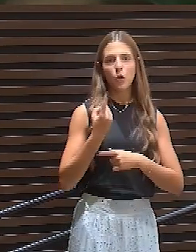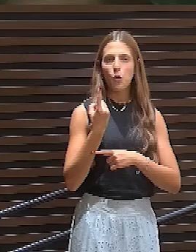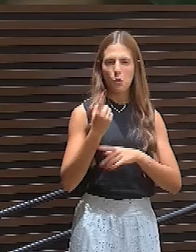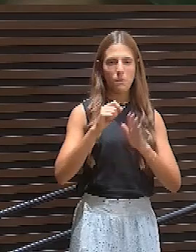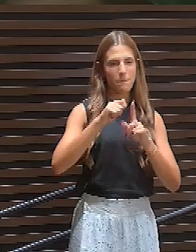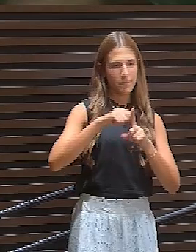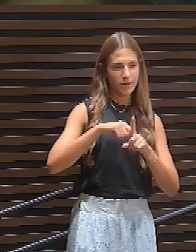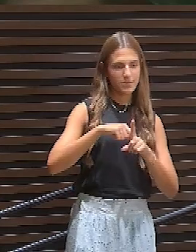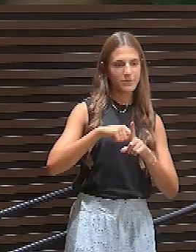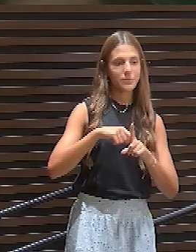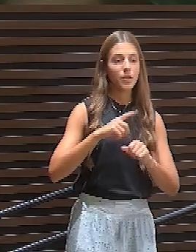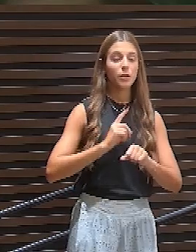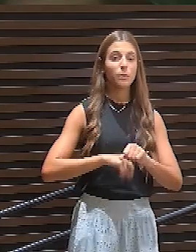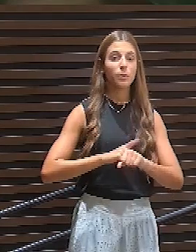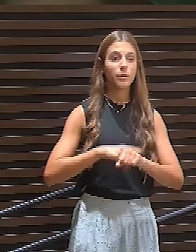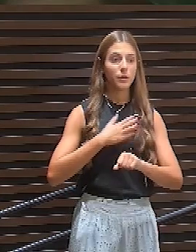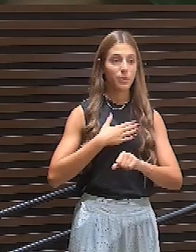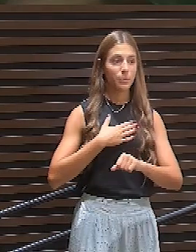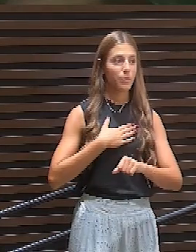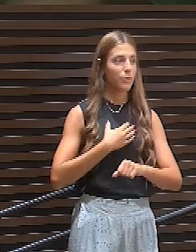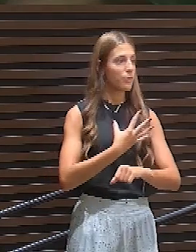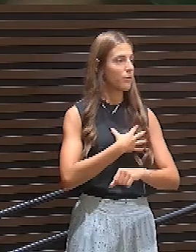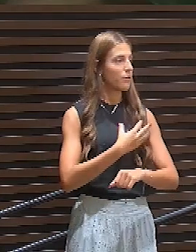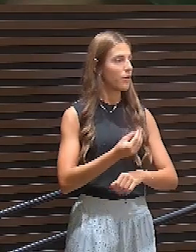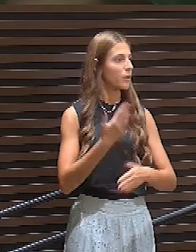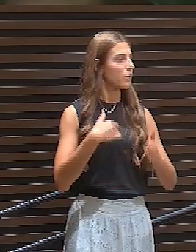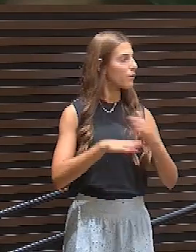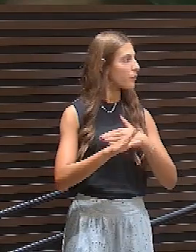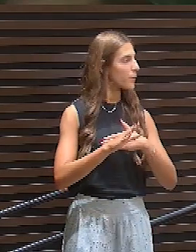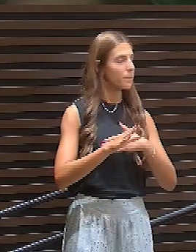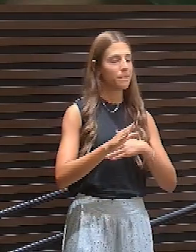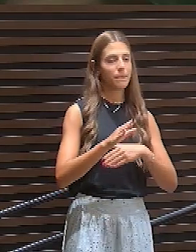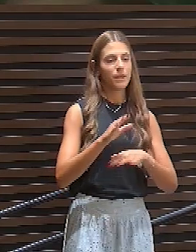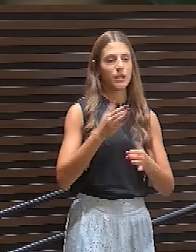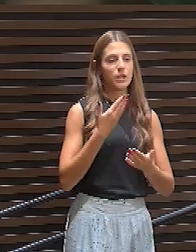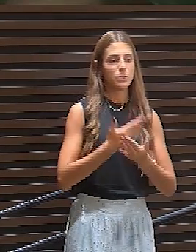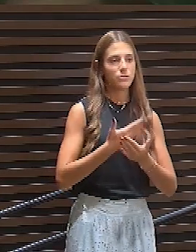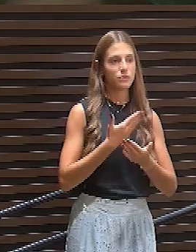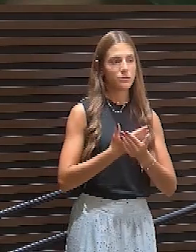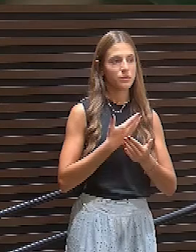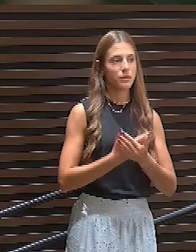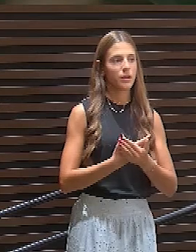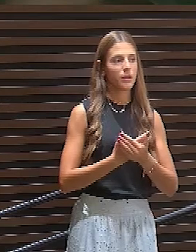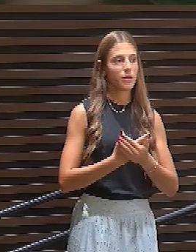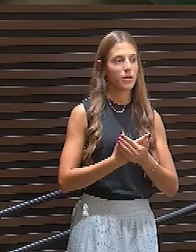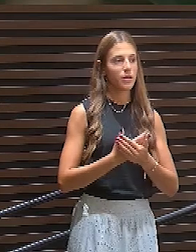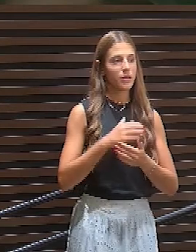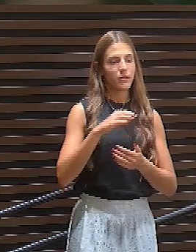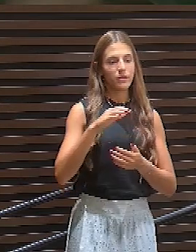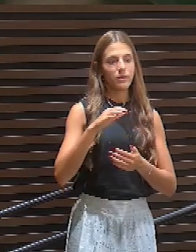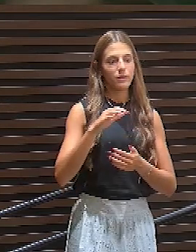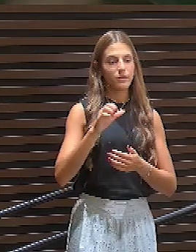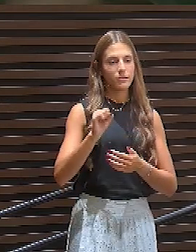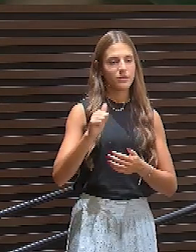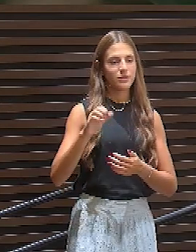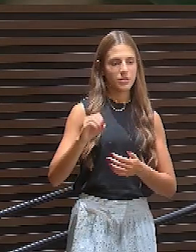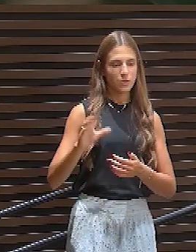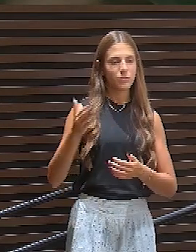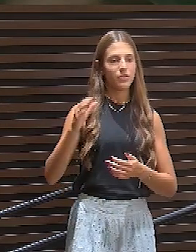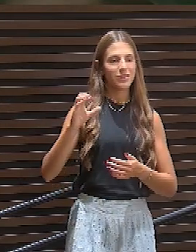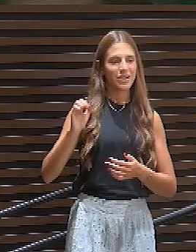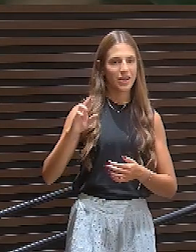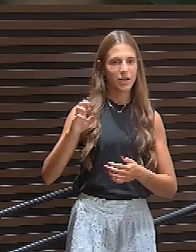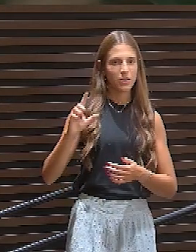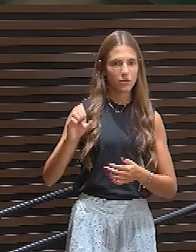Quando meu filho foi estudar aqui em São Carlos, eu falava com ele